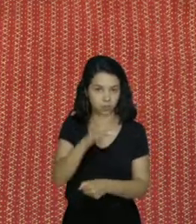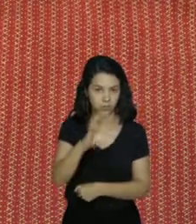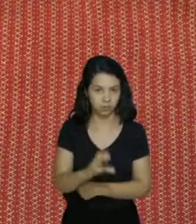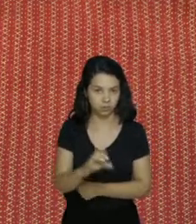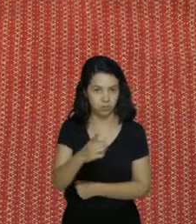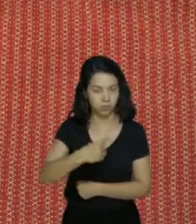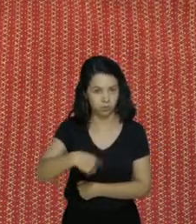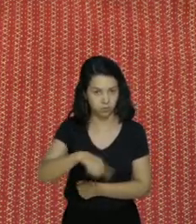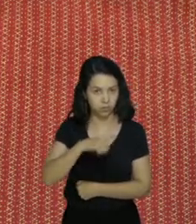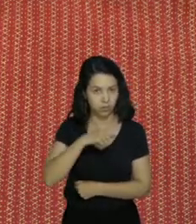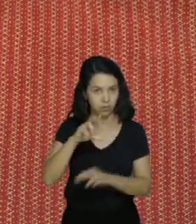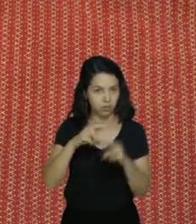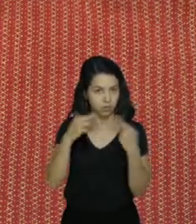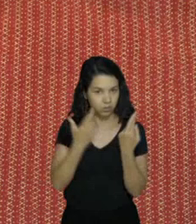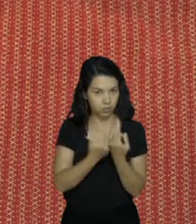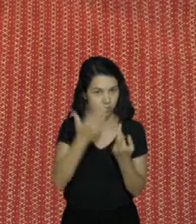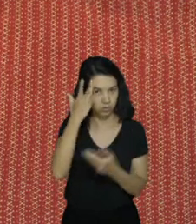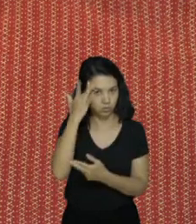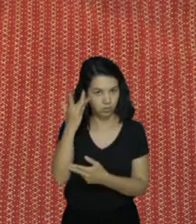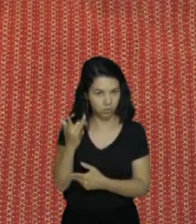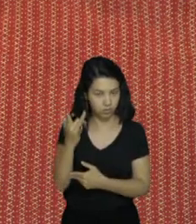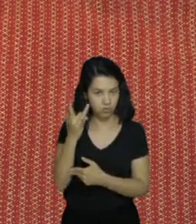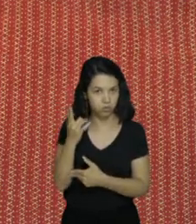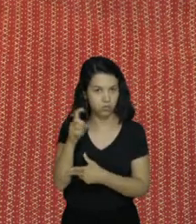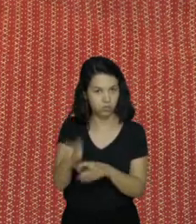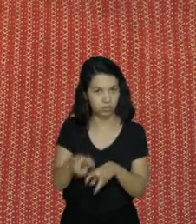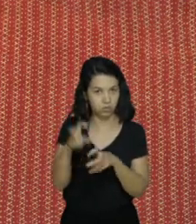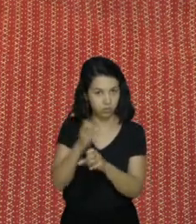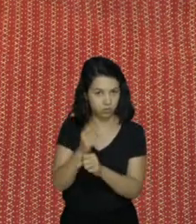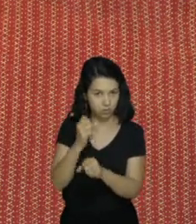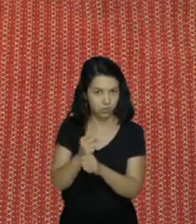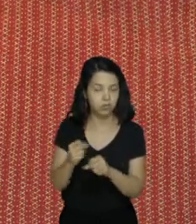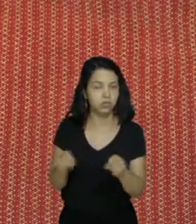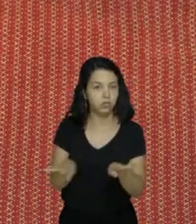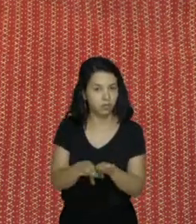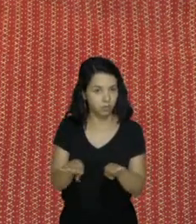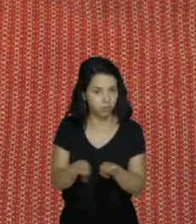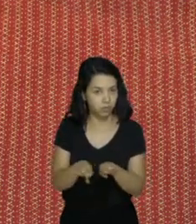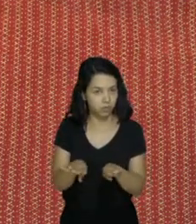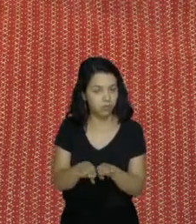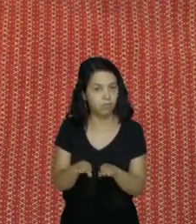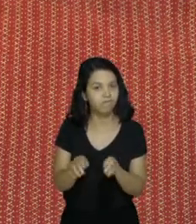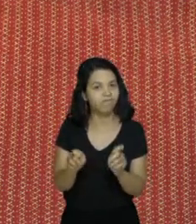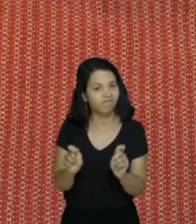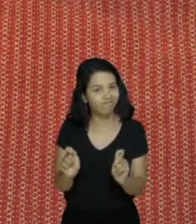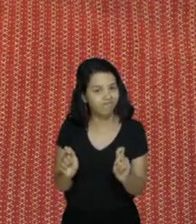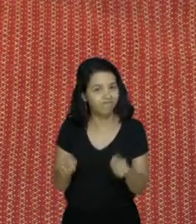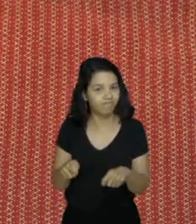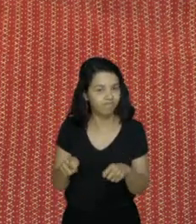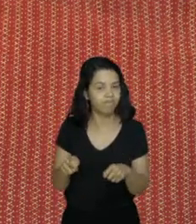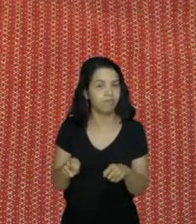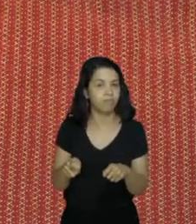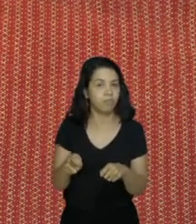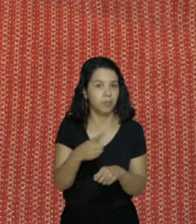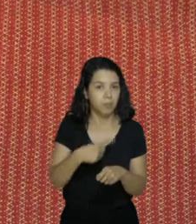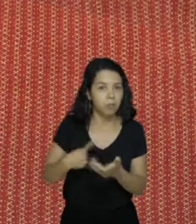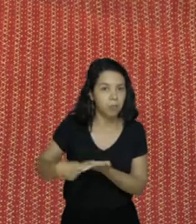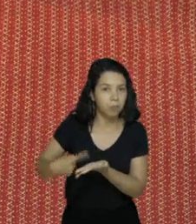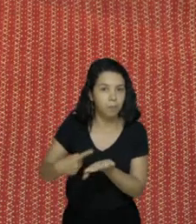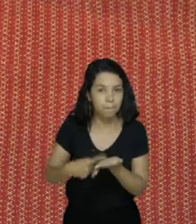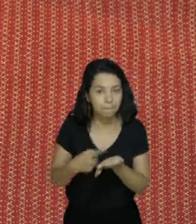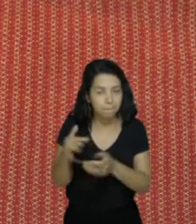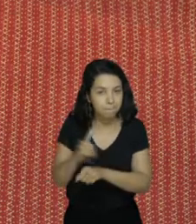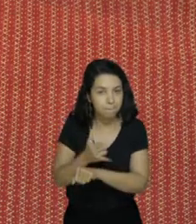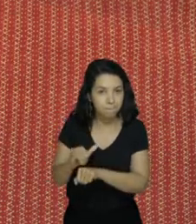temos uma reunião no dia de amanhã, na Fazenda, que também há uma possibilidade bastante grande de se buscar ali uma saída e um